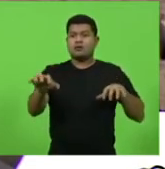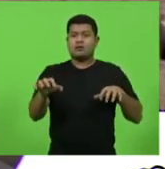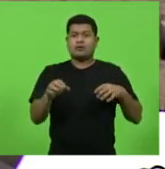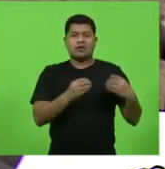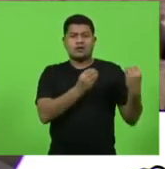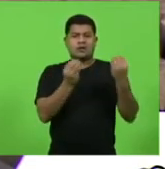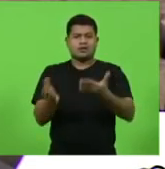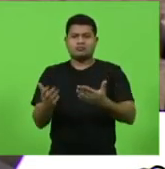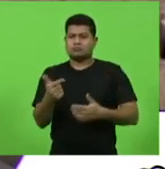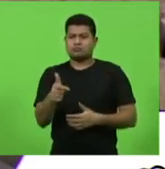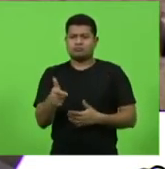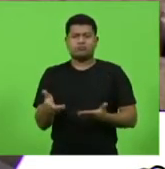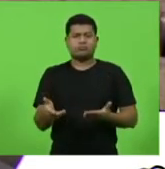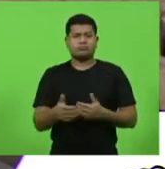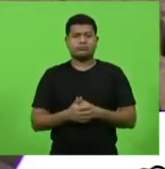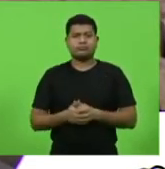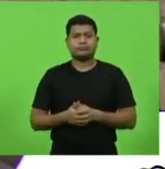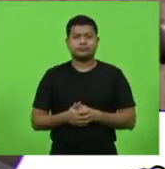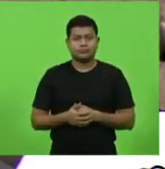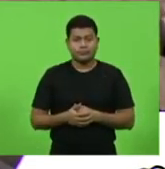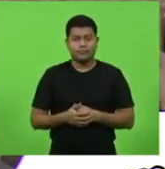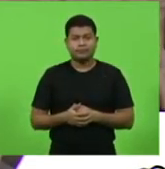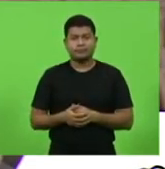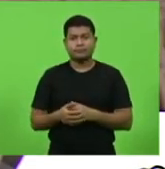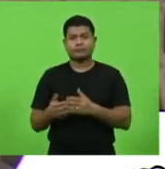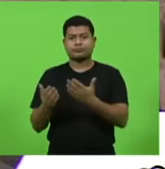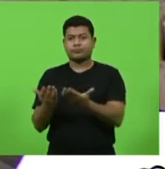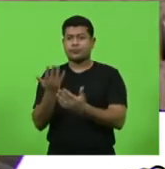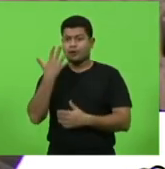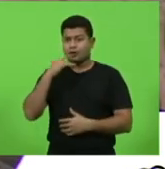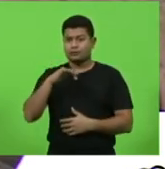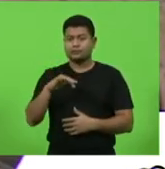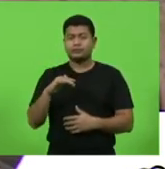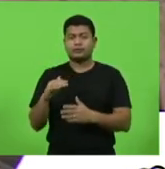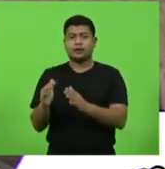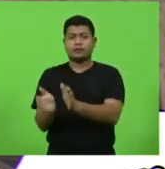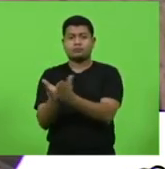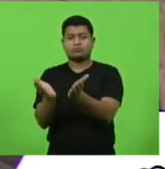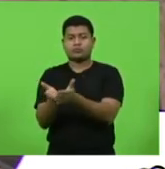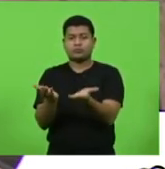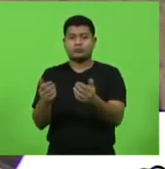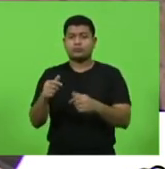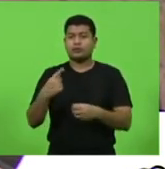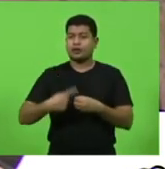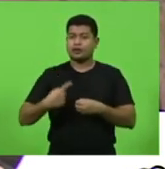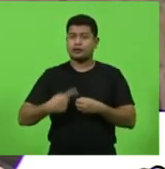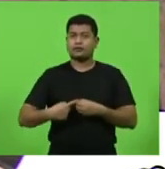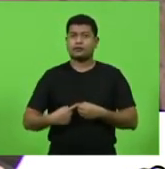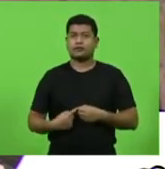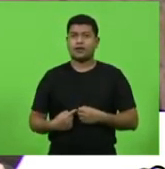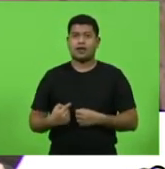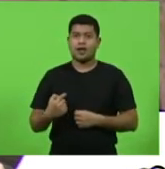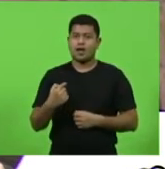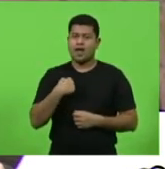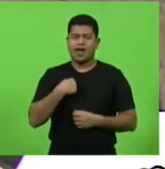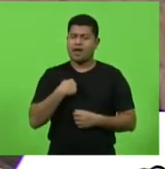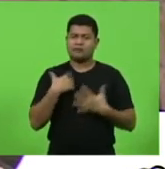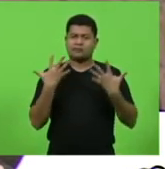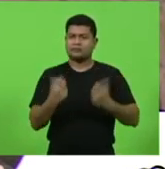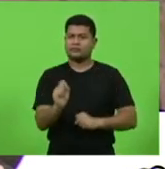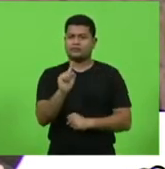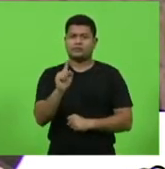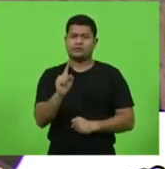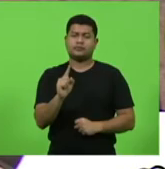dar para as crianças mais humildes da nossa cidade. Então, não. Não me venham